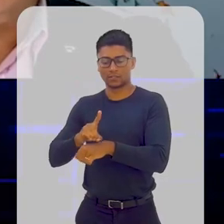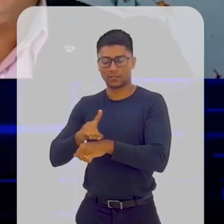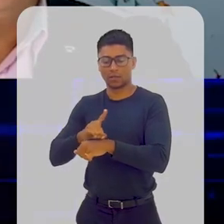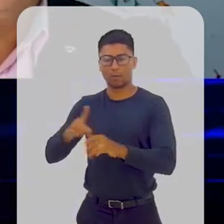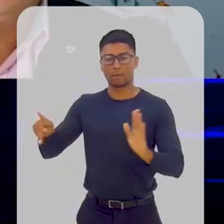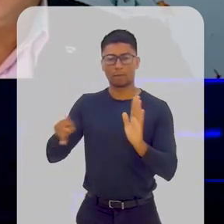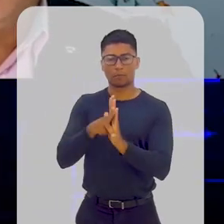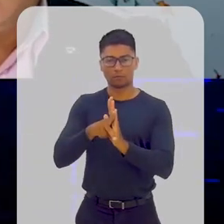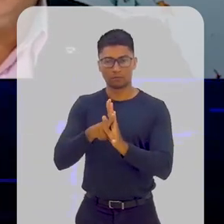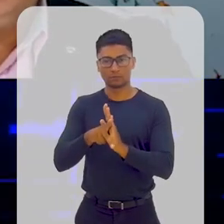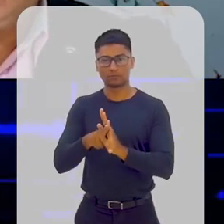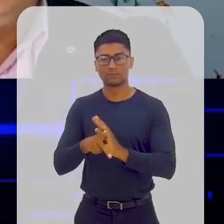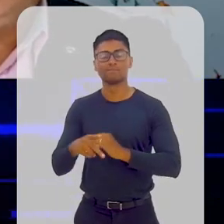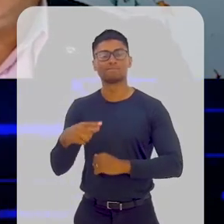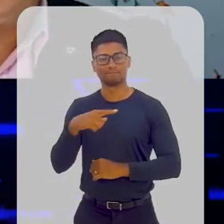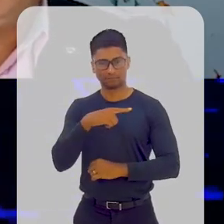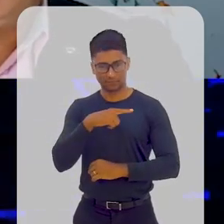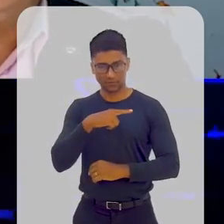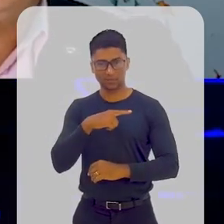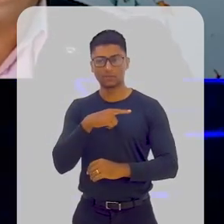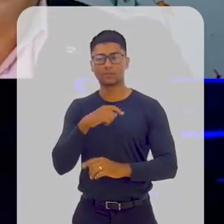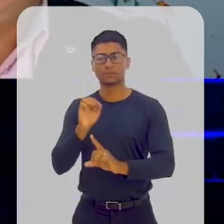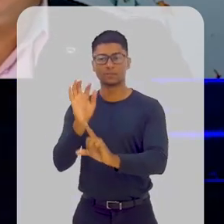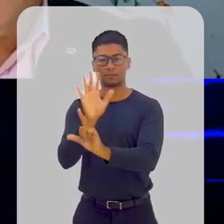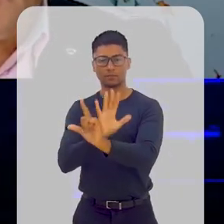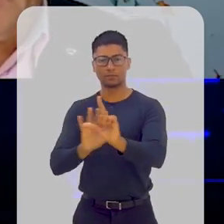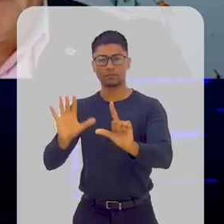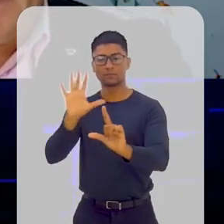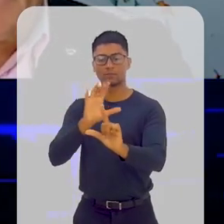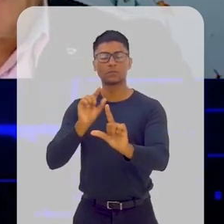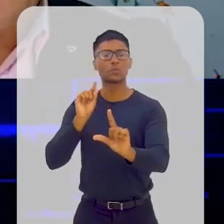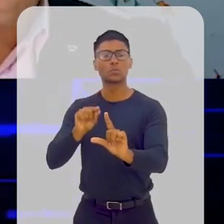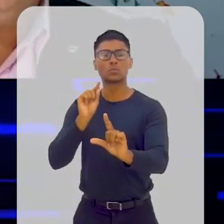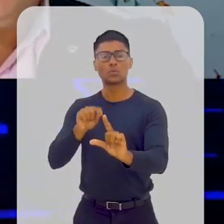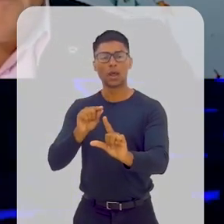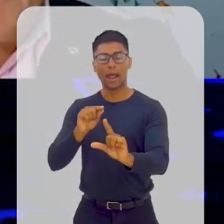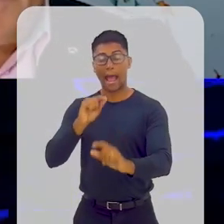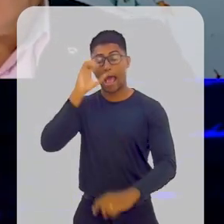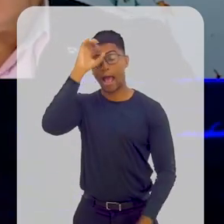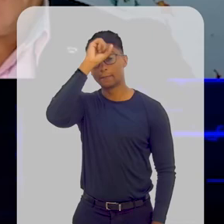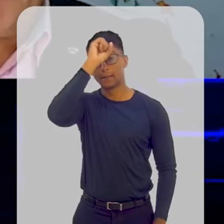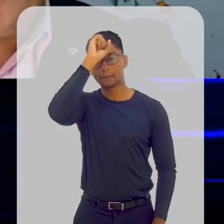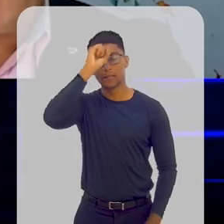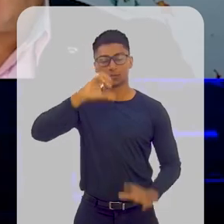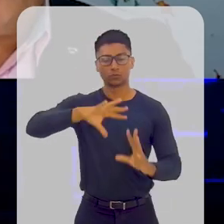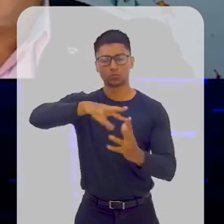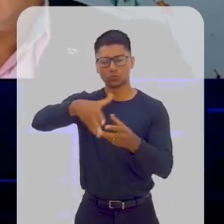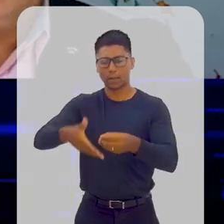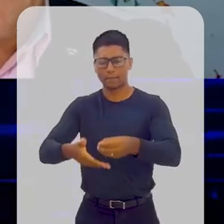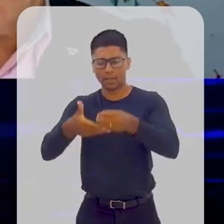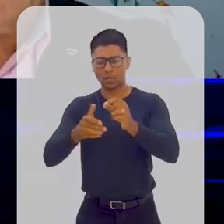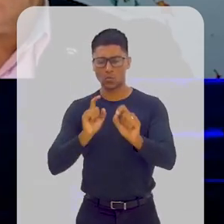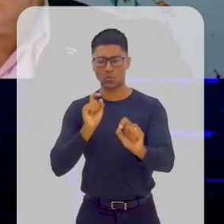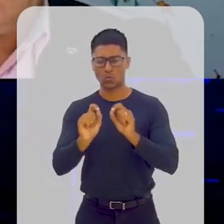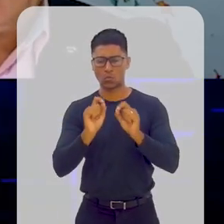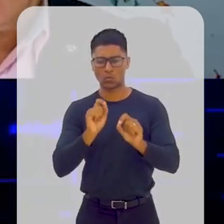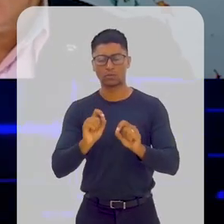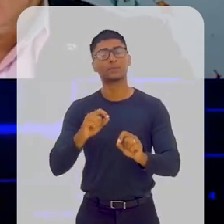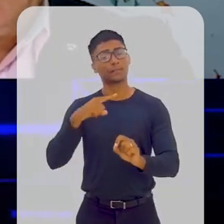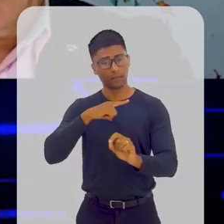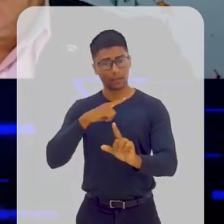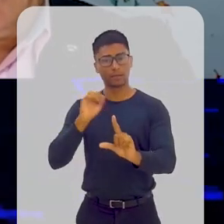própria, né? Nós temos um ambiente virtual de aprendizagem sustentável, justamente para proporcionar